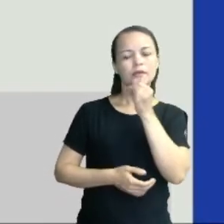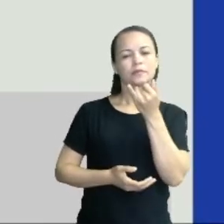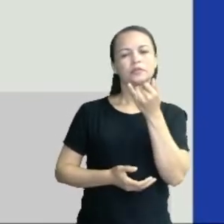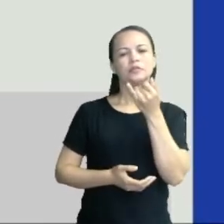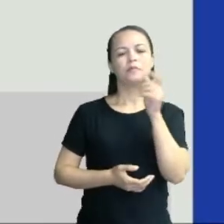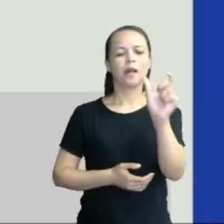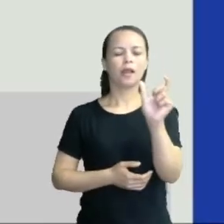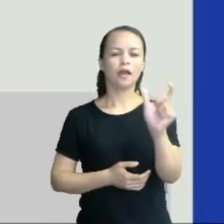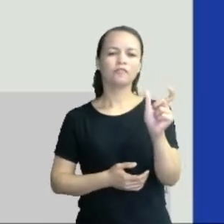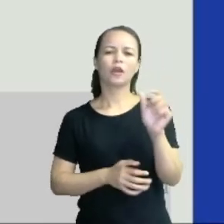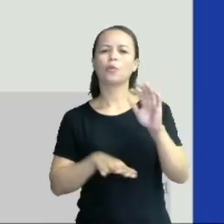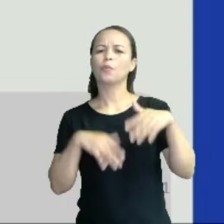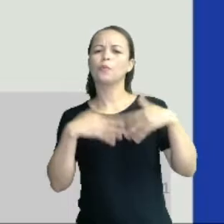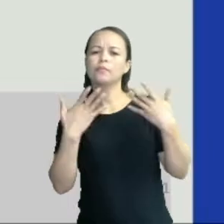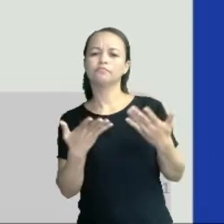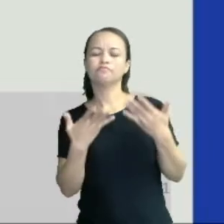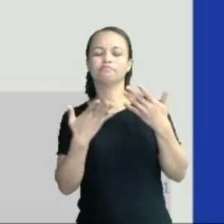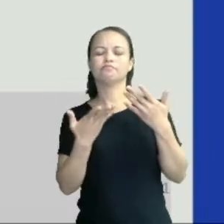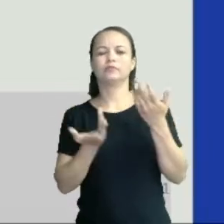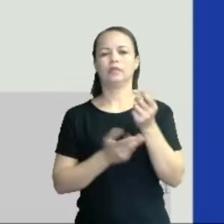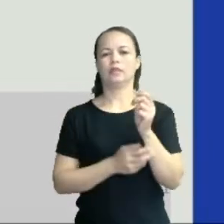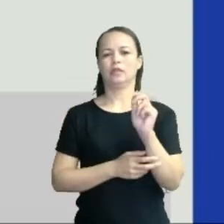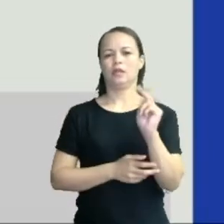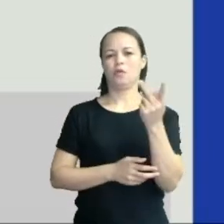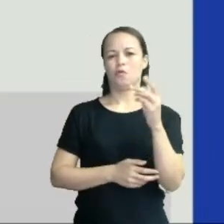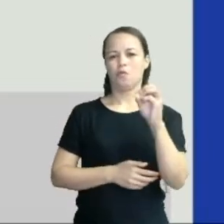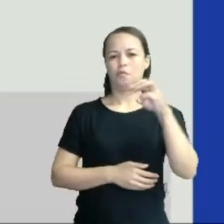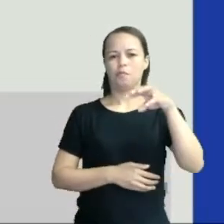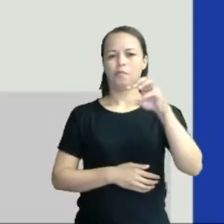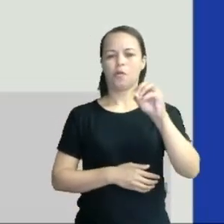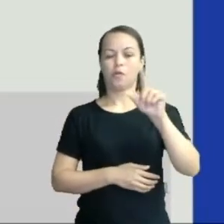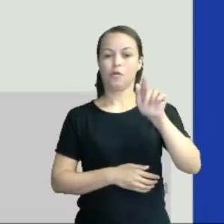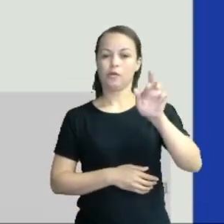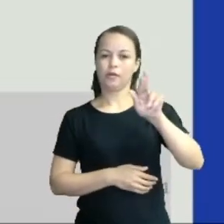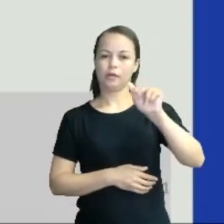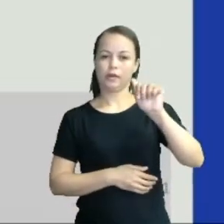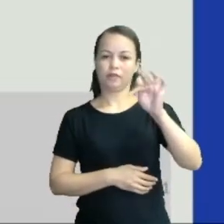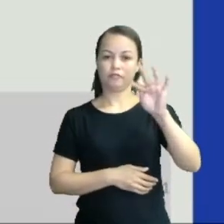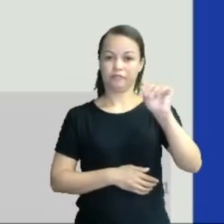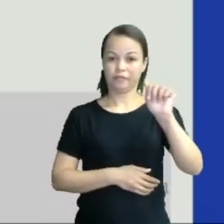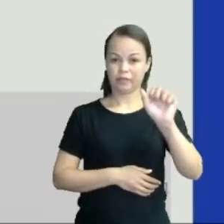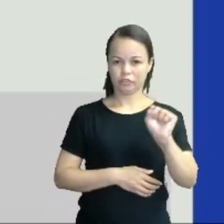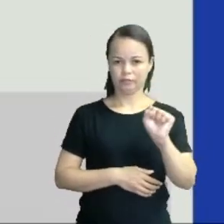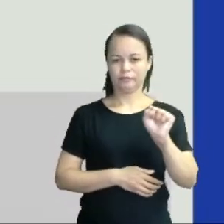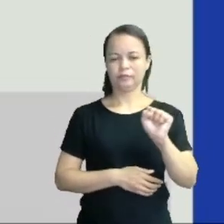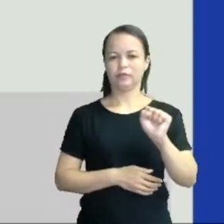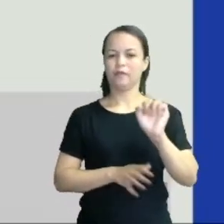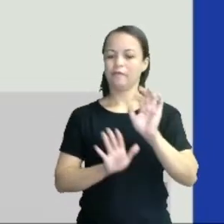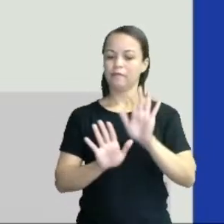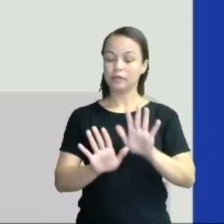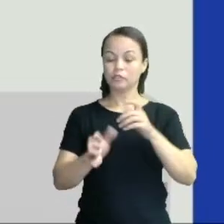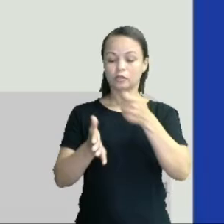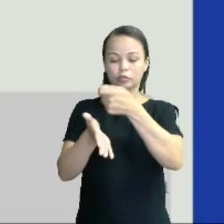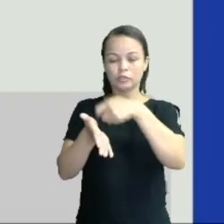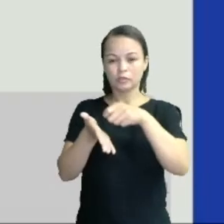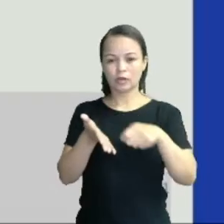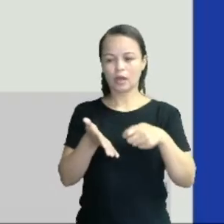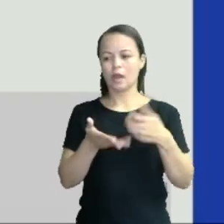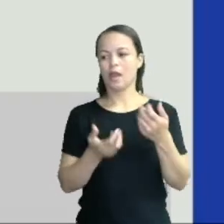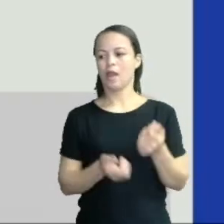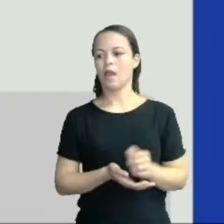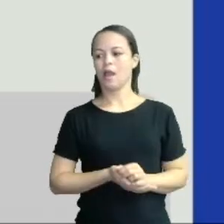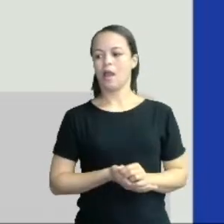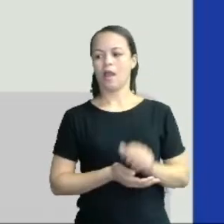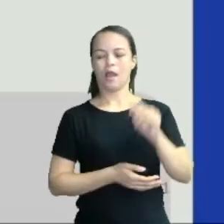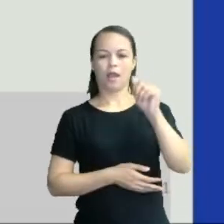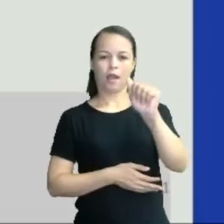o que são essas palavras homógrafas. Veja que a mesma grafia, apoio e apoio, não